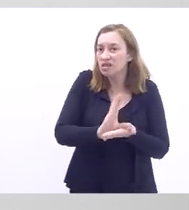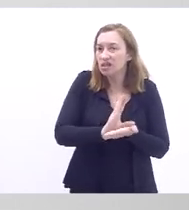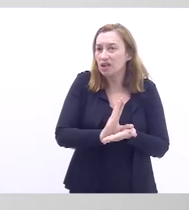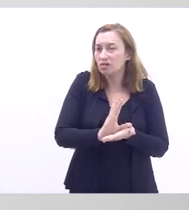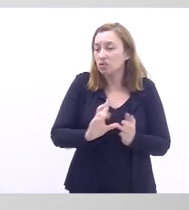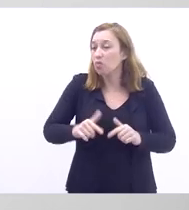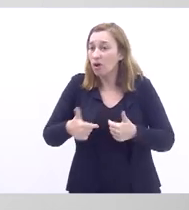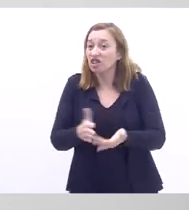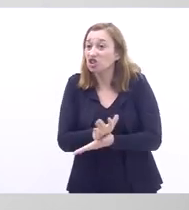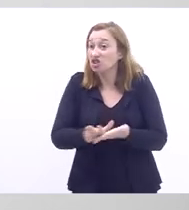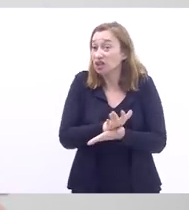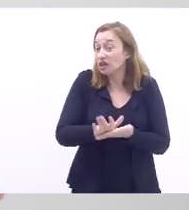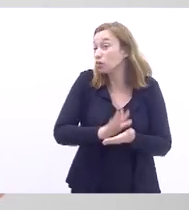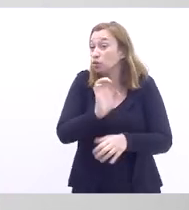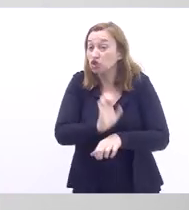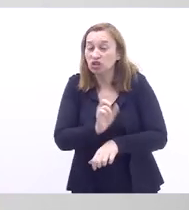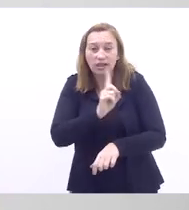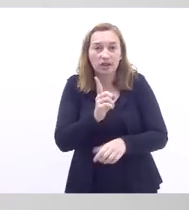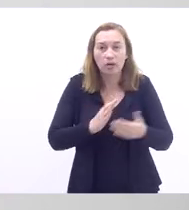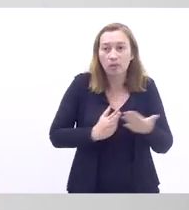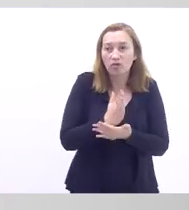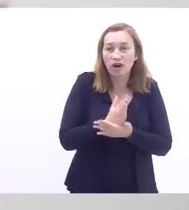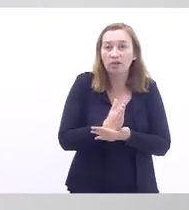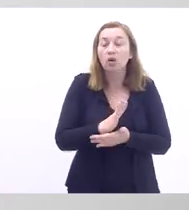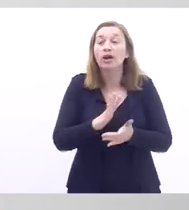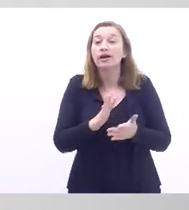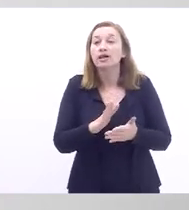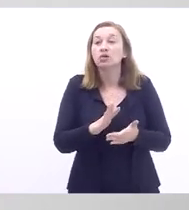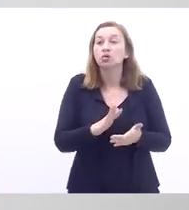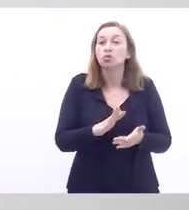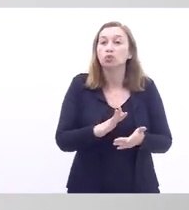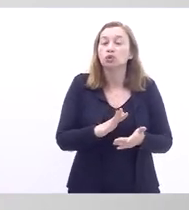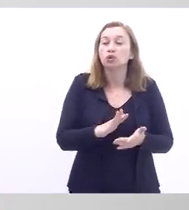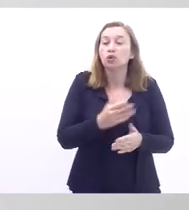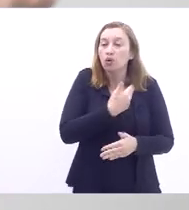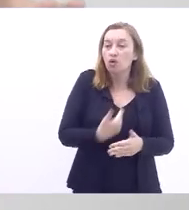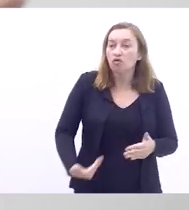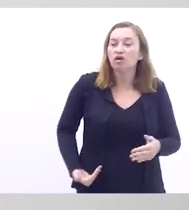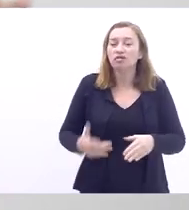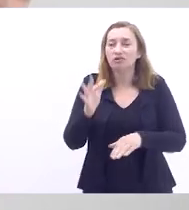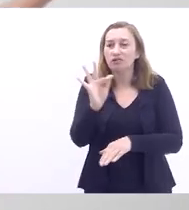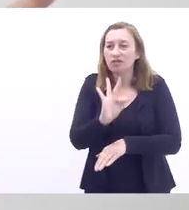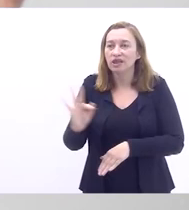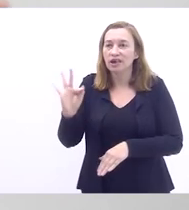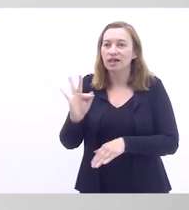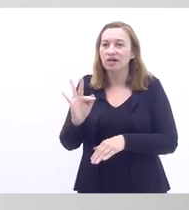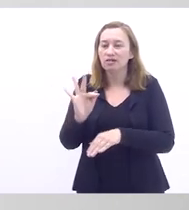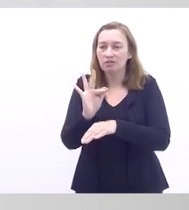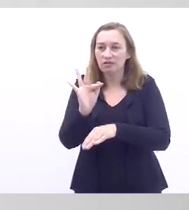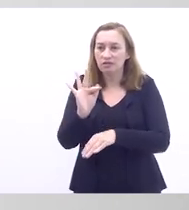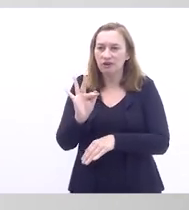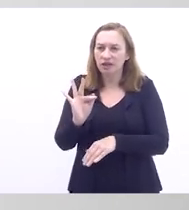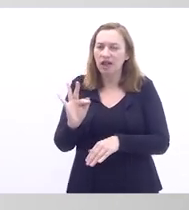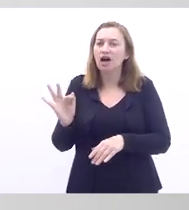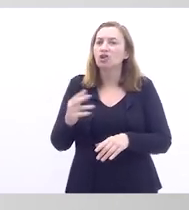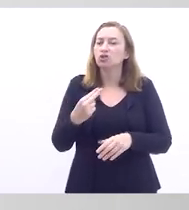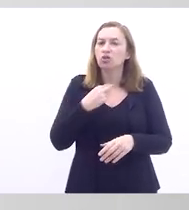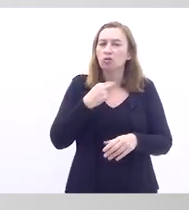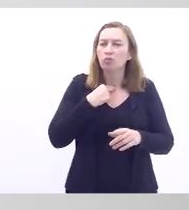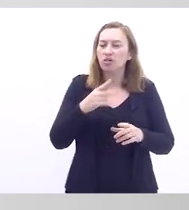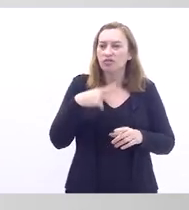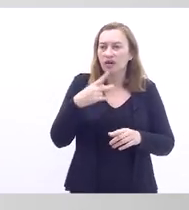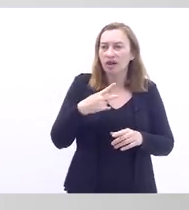posicionando porque o estado ainda não está aprovado então o governo federal não pode se posicionar em conta o estado não for